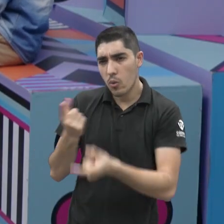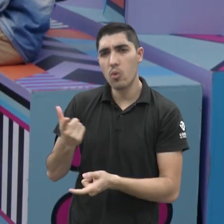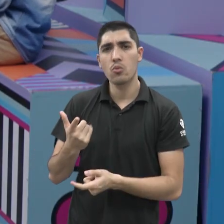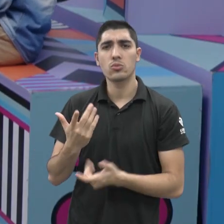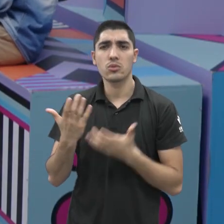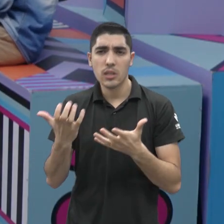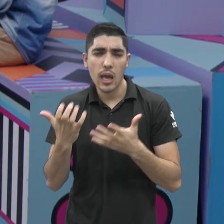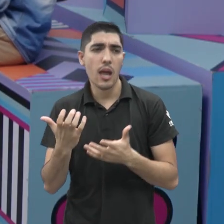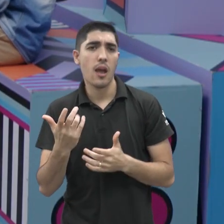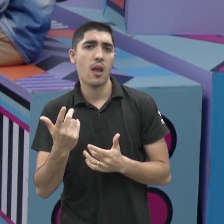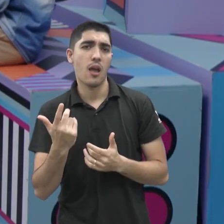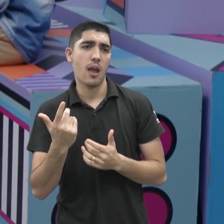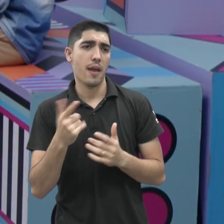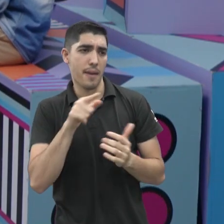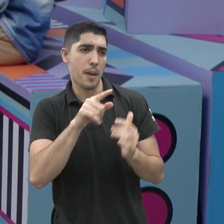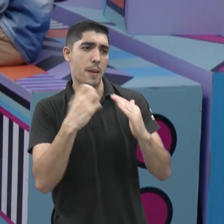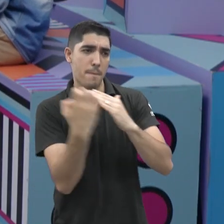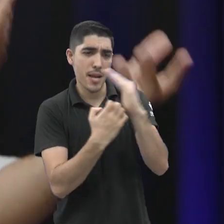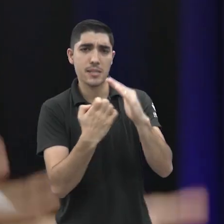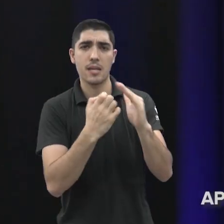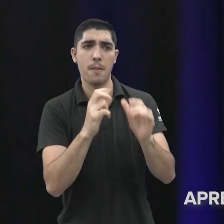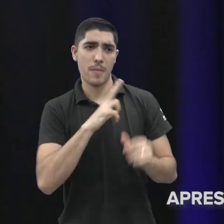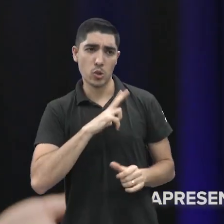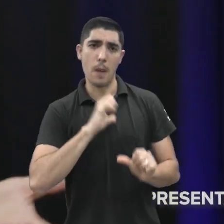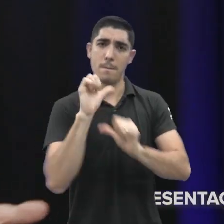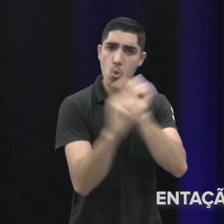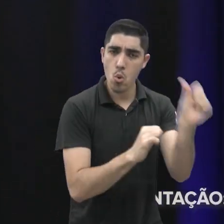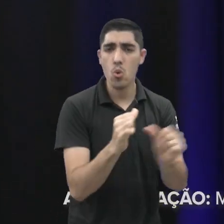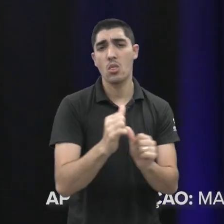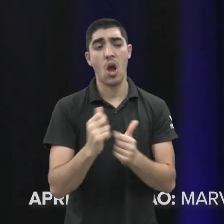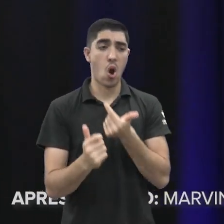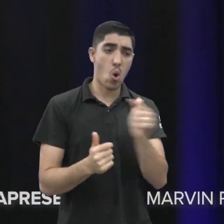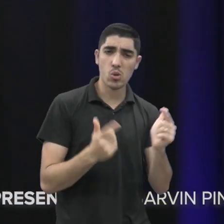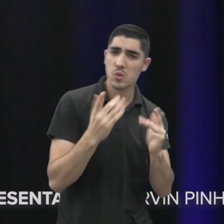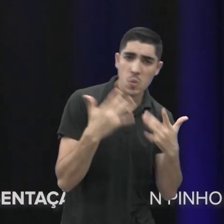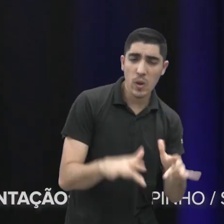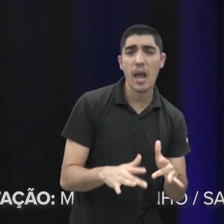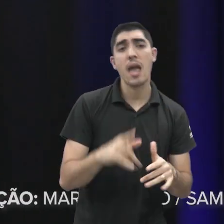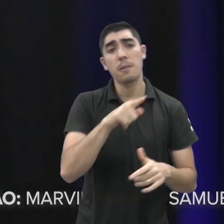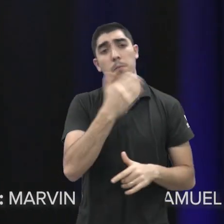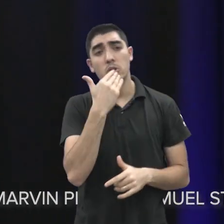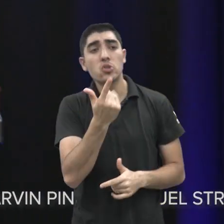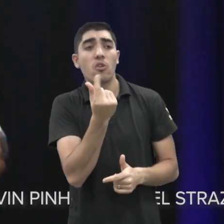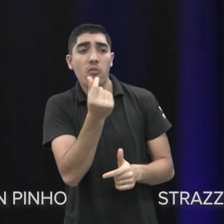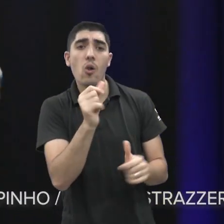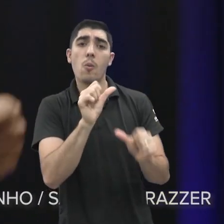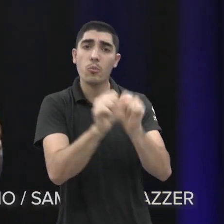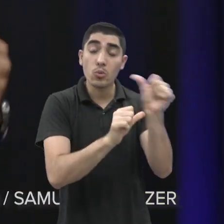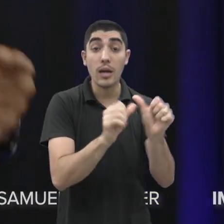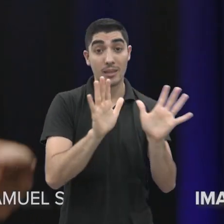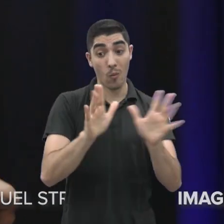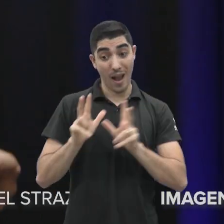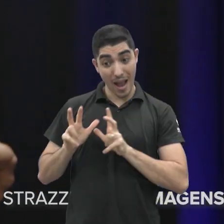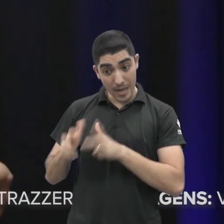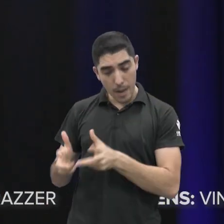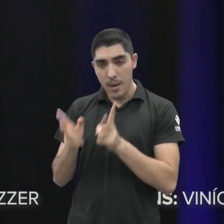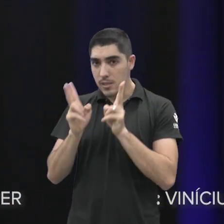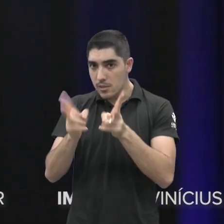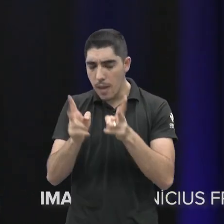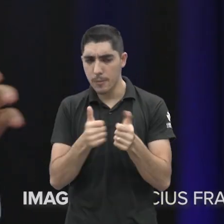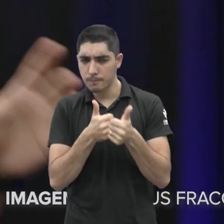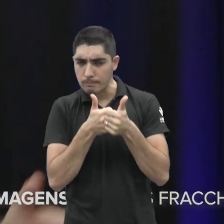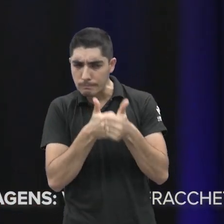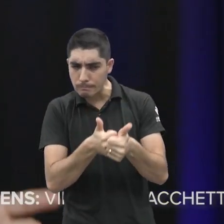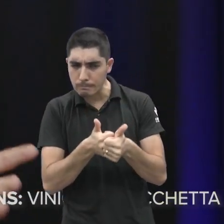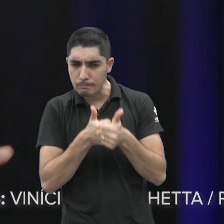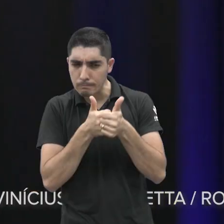mas também acreditam na privatização, mas acreditam que o valor da conta de água tem que reduzir de fato, então a Câmara continua acompanhando esse processo como